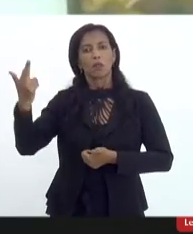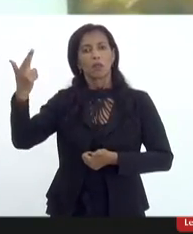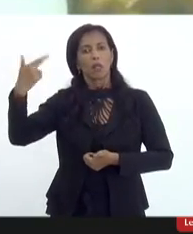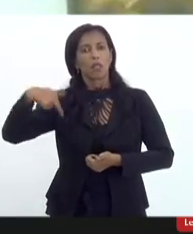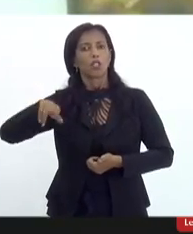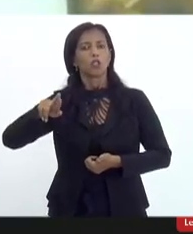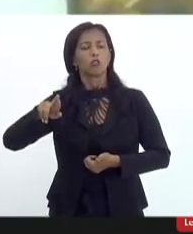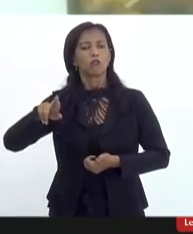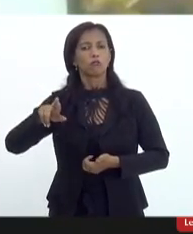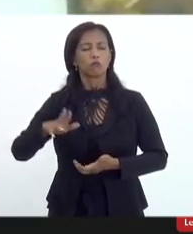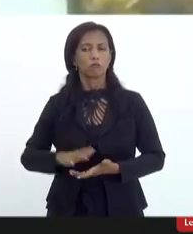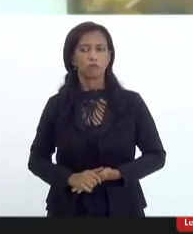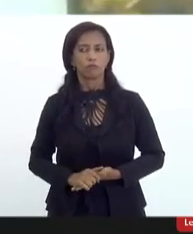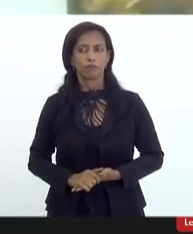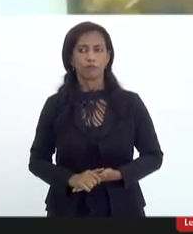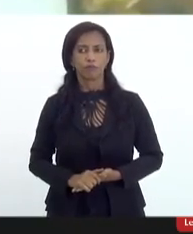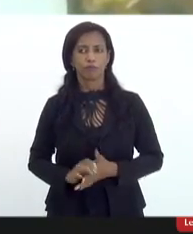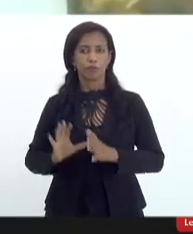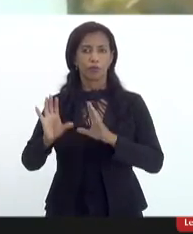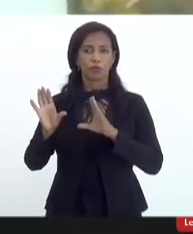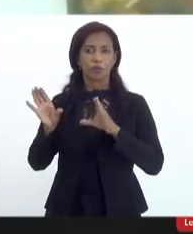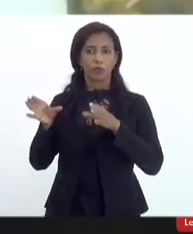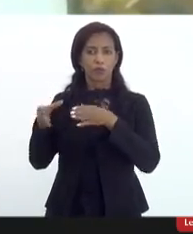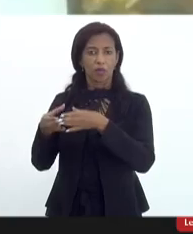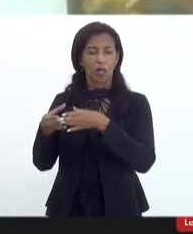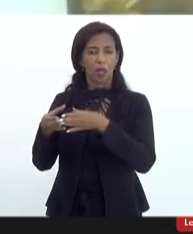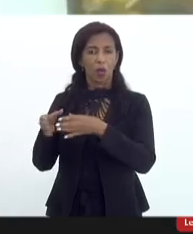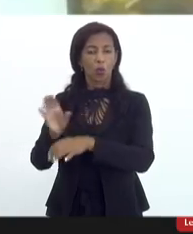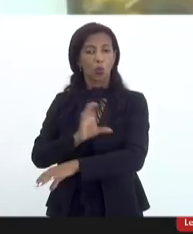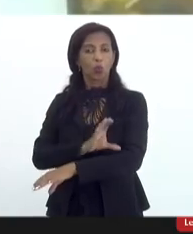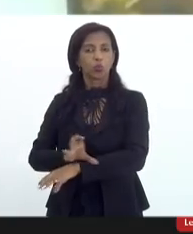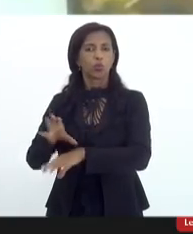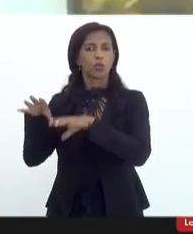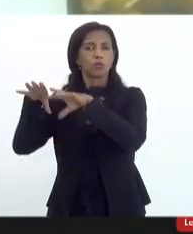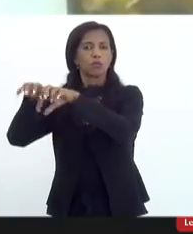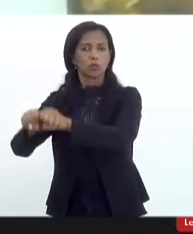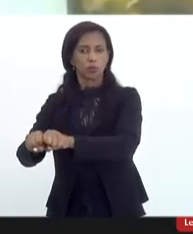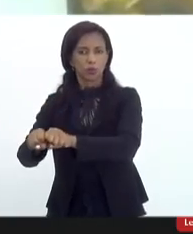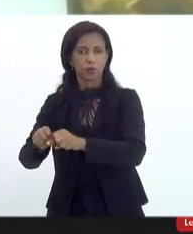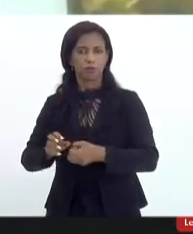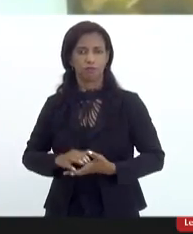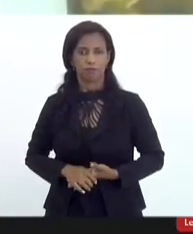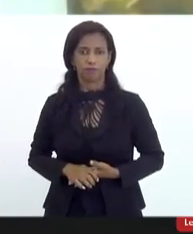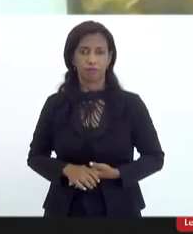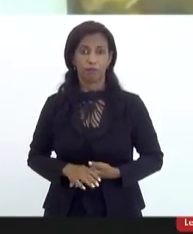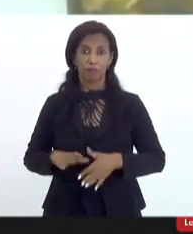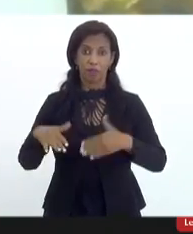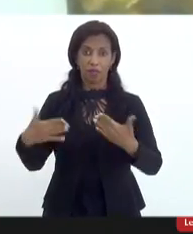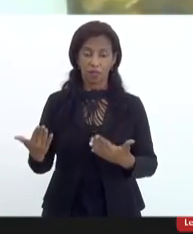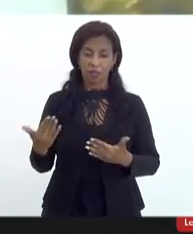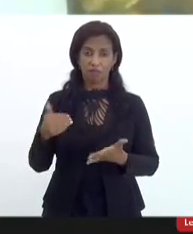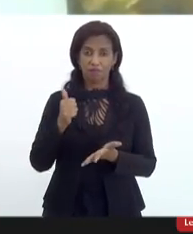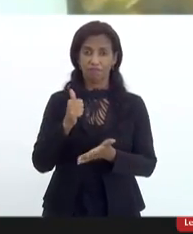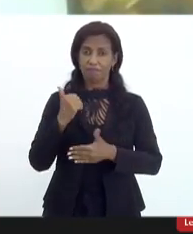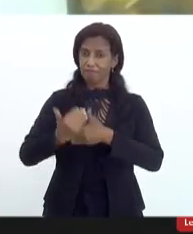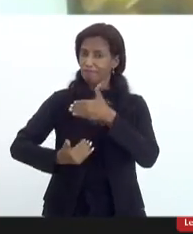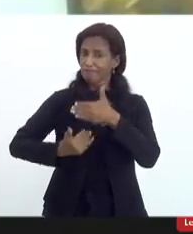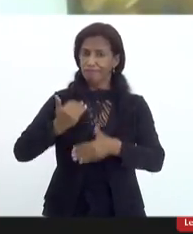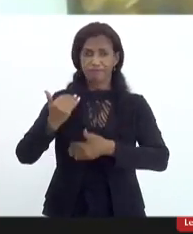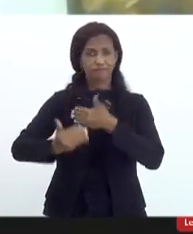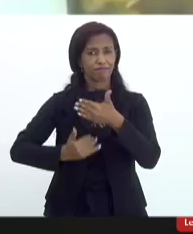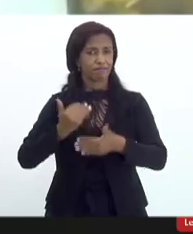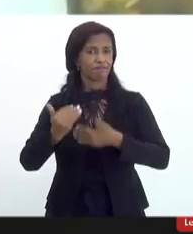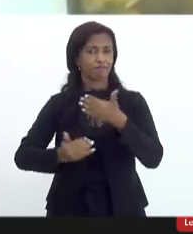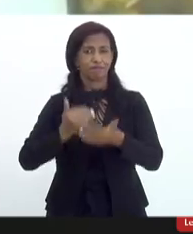religiosos da cultura dominada. E assim se faz sucessivamente